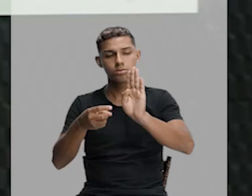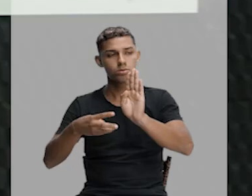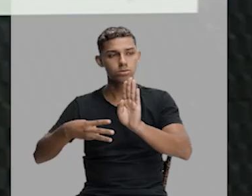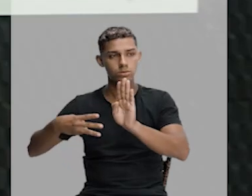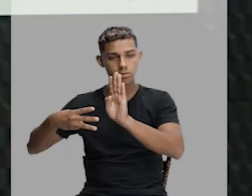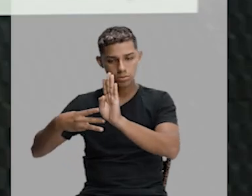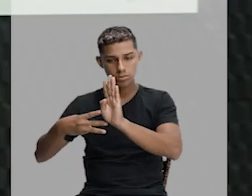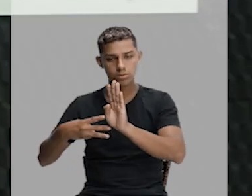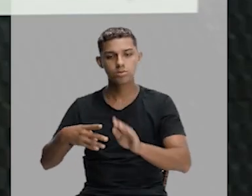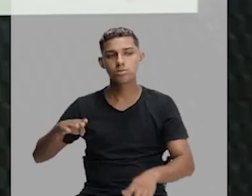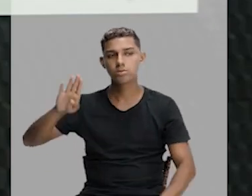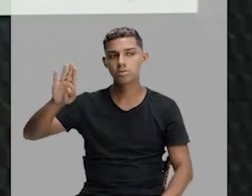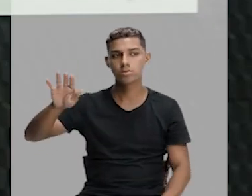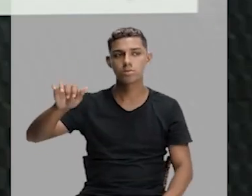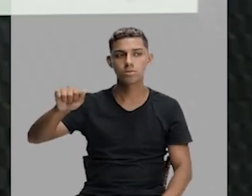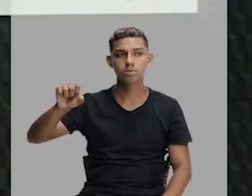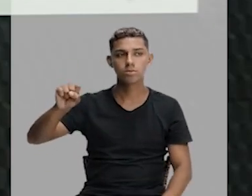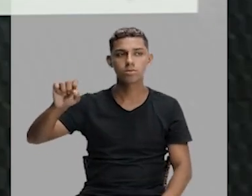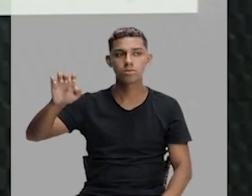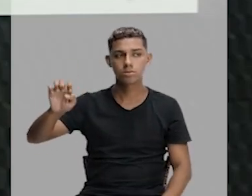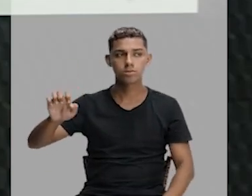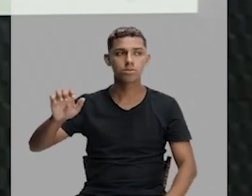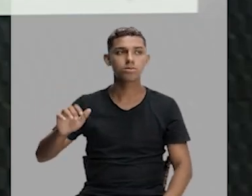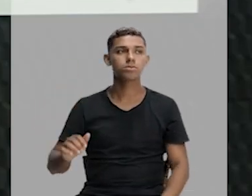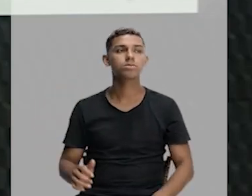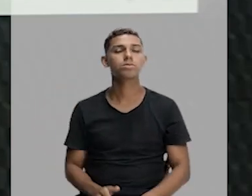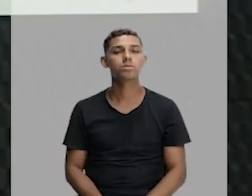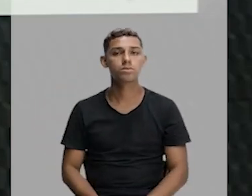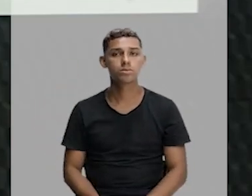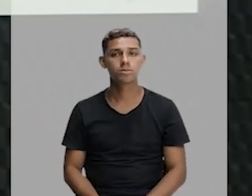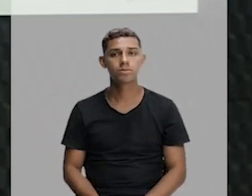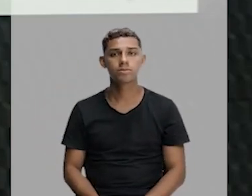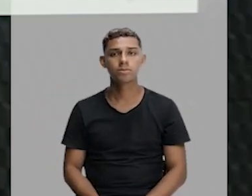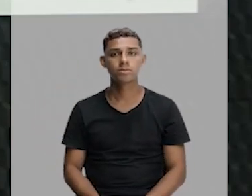B2, B3 é o polígono da base.